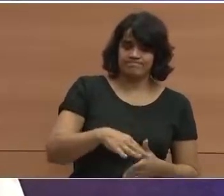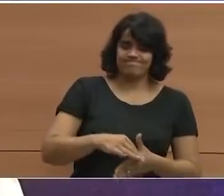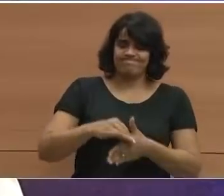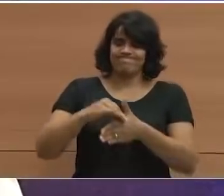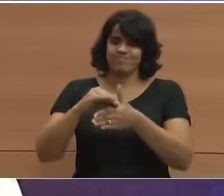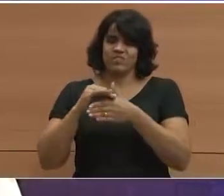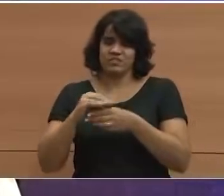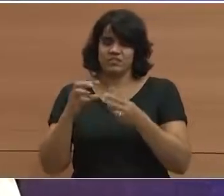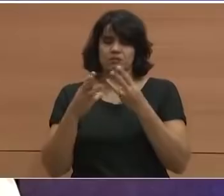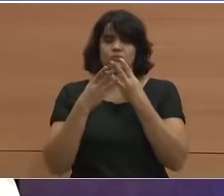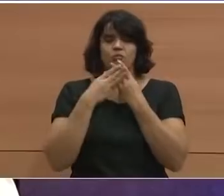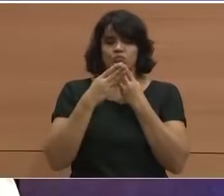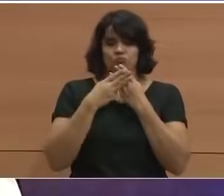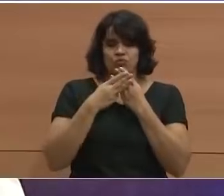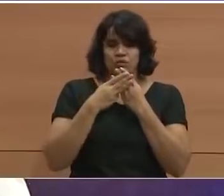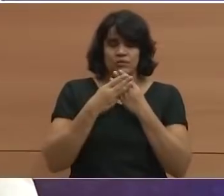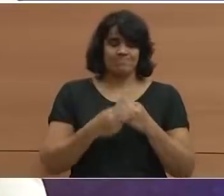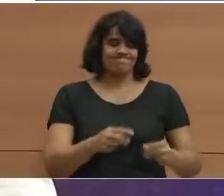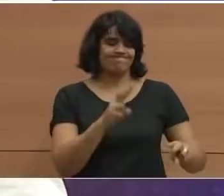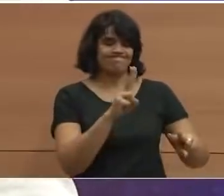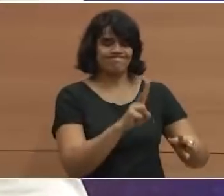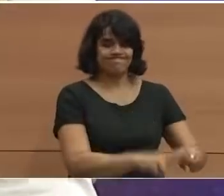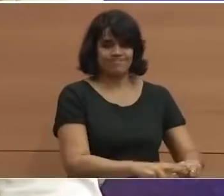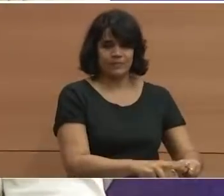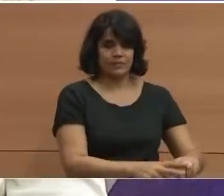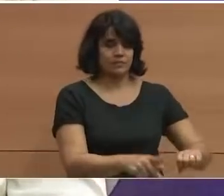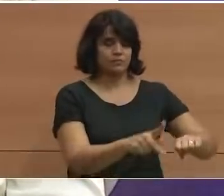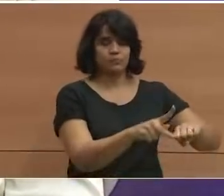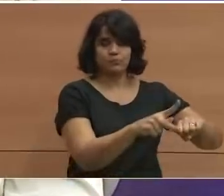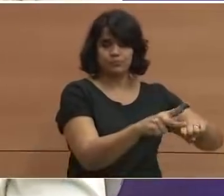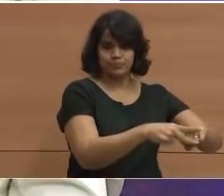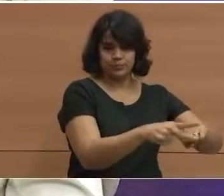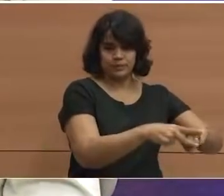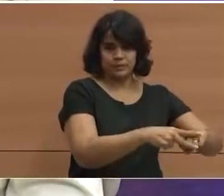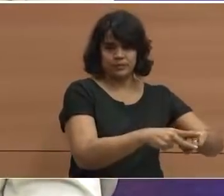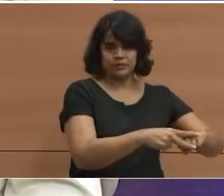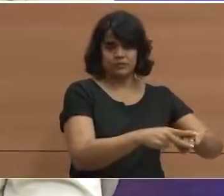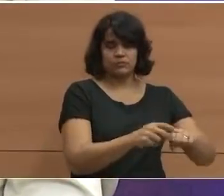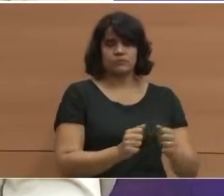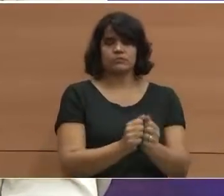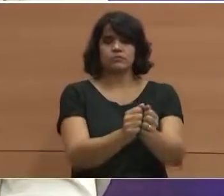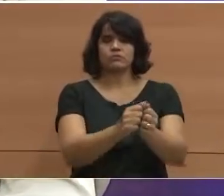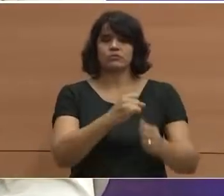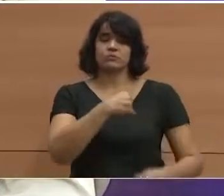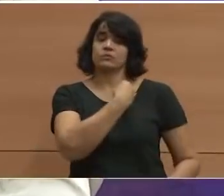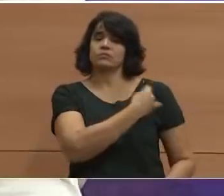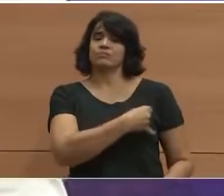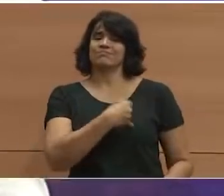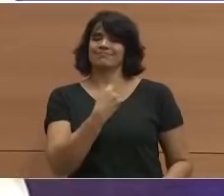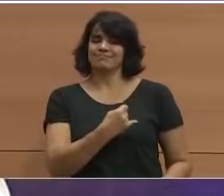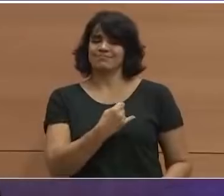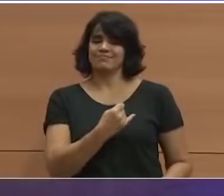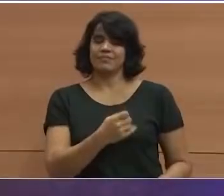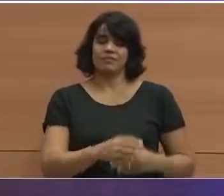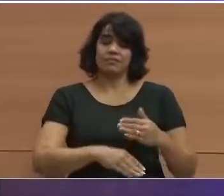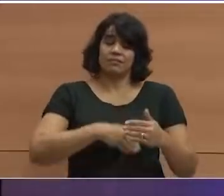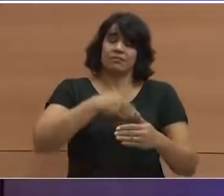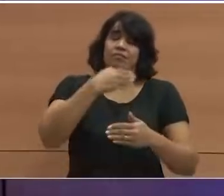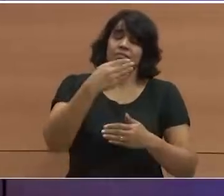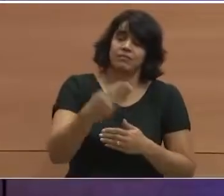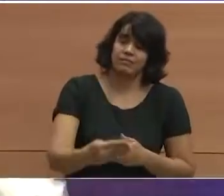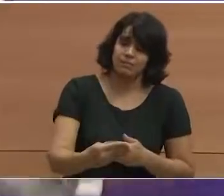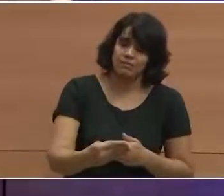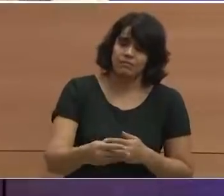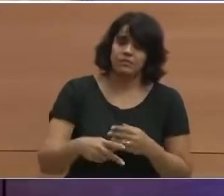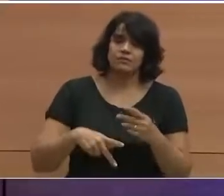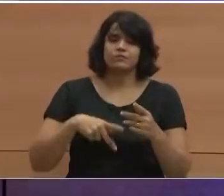já tarde da noite. Eles prenderam para depois conversar com eles, né? Depois julgá-los. Prendeu e no dia